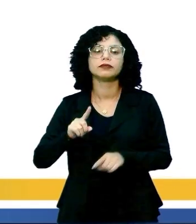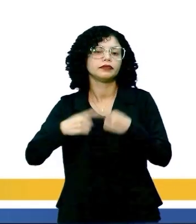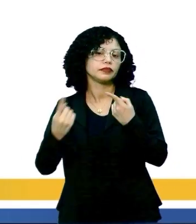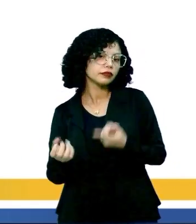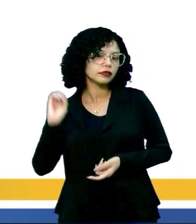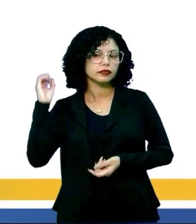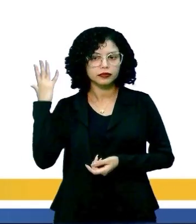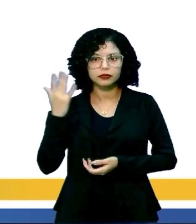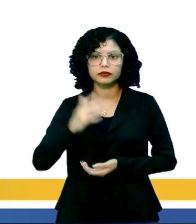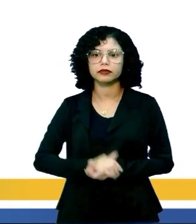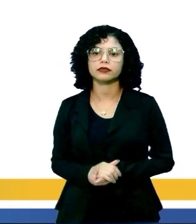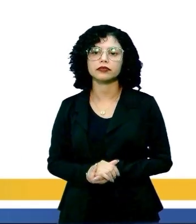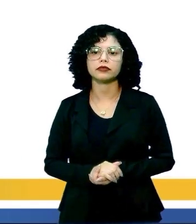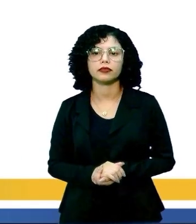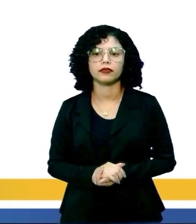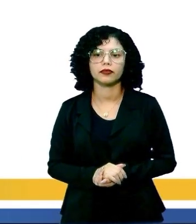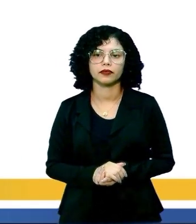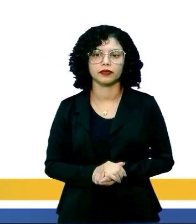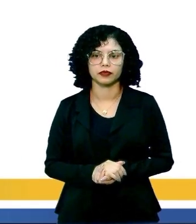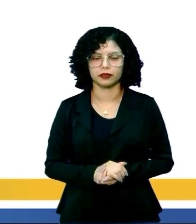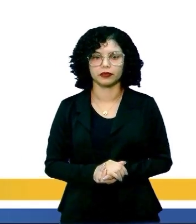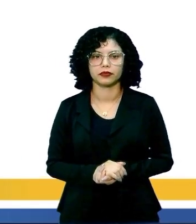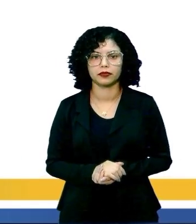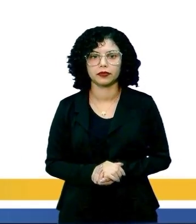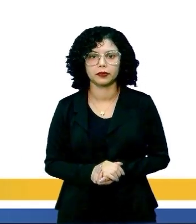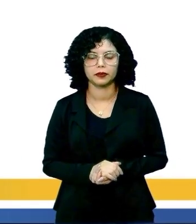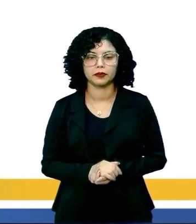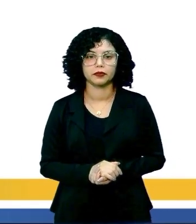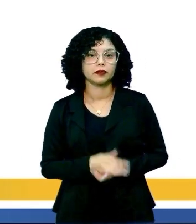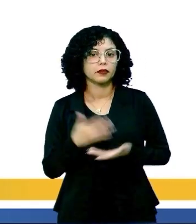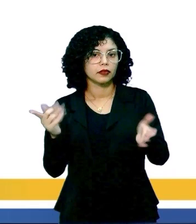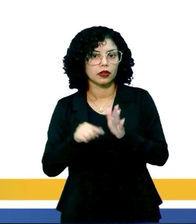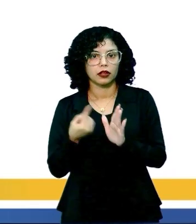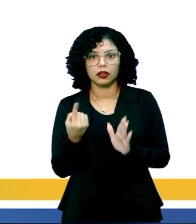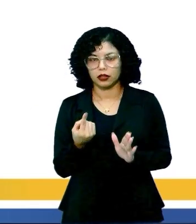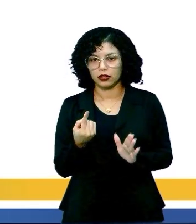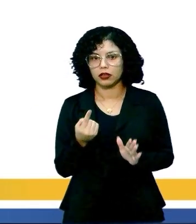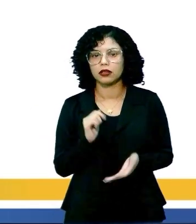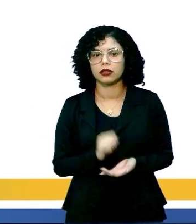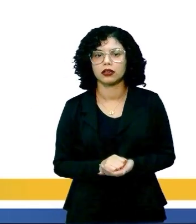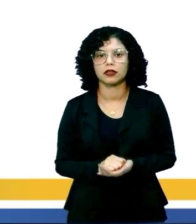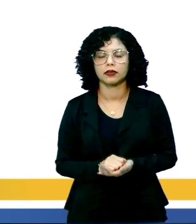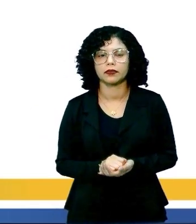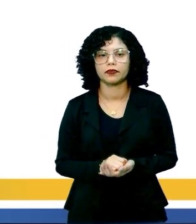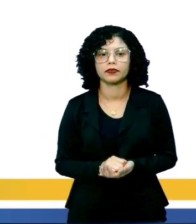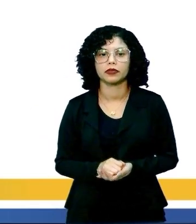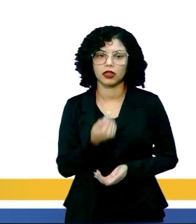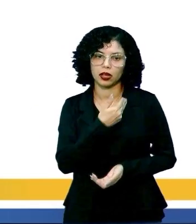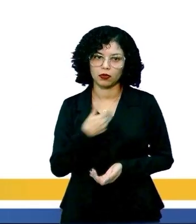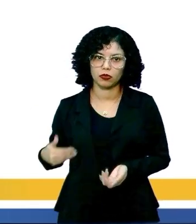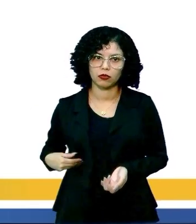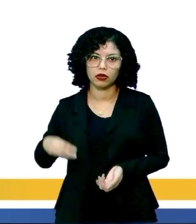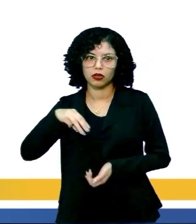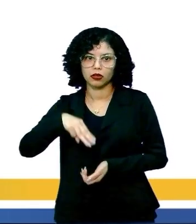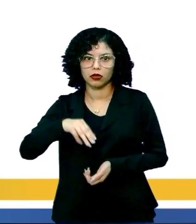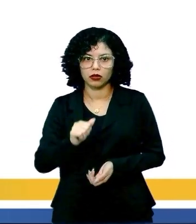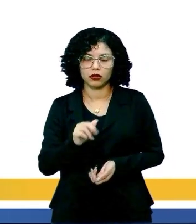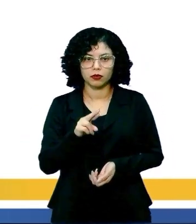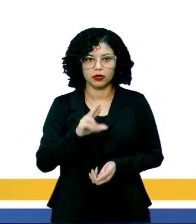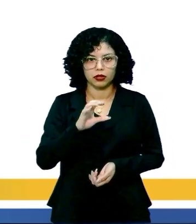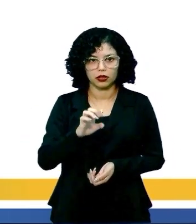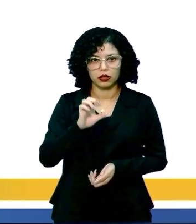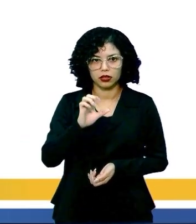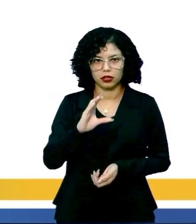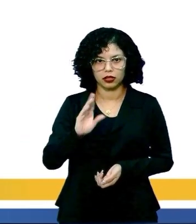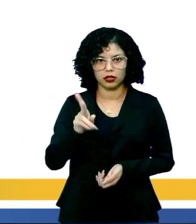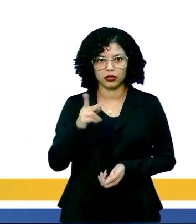aconteceram eleições, né? Então podemos dizer que foi democracia. Essa primeira fase se chama República dos Marechais, porque foi governada por